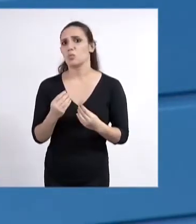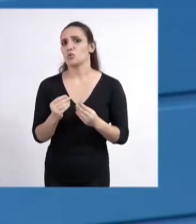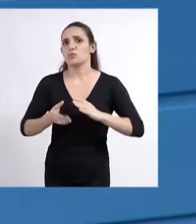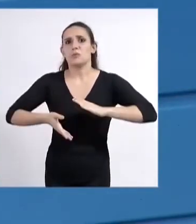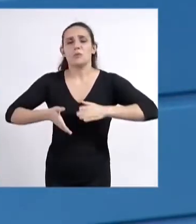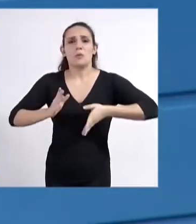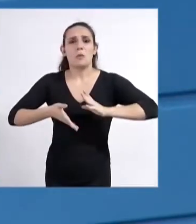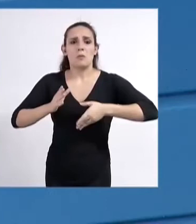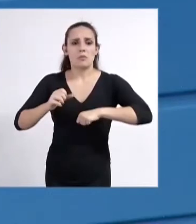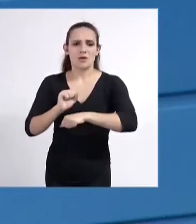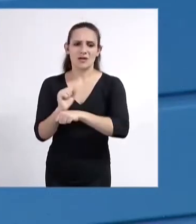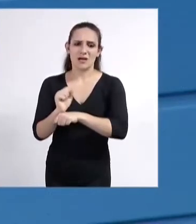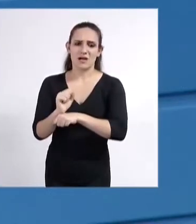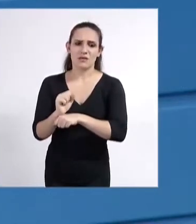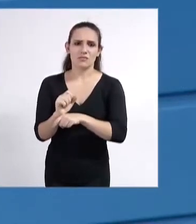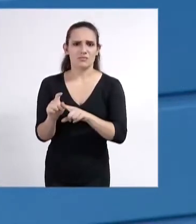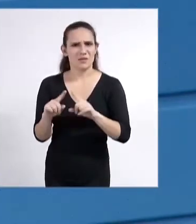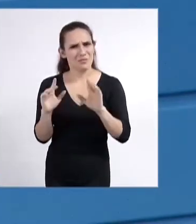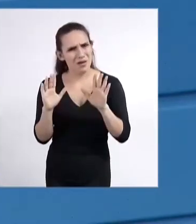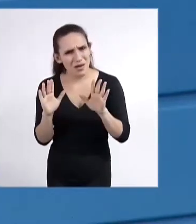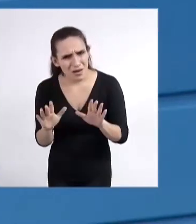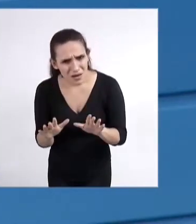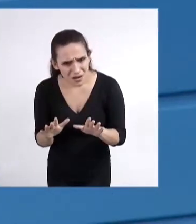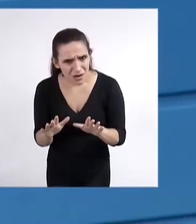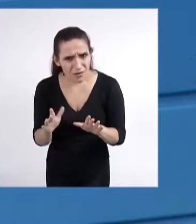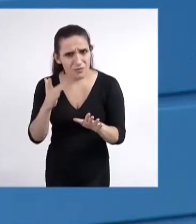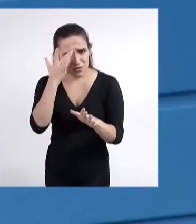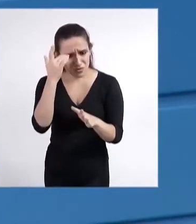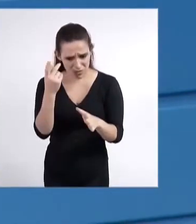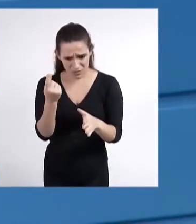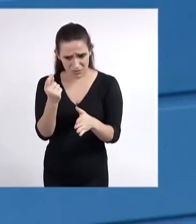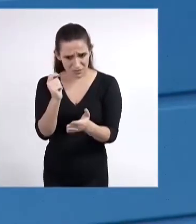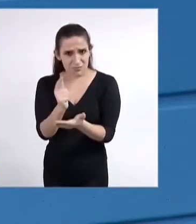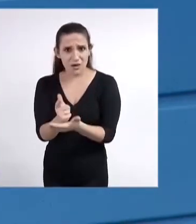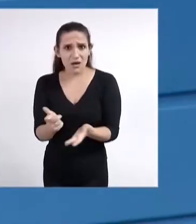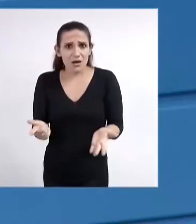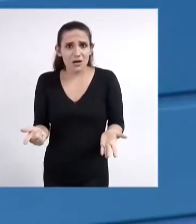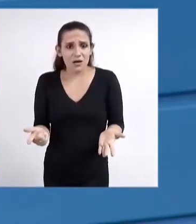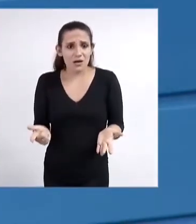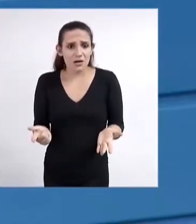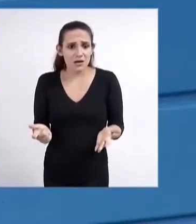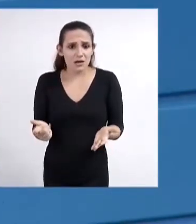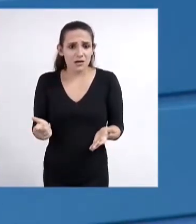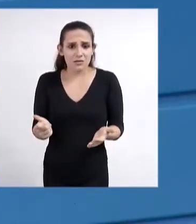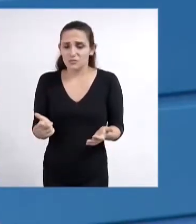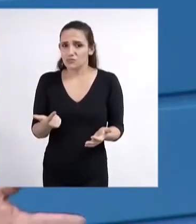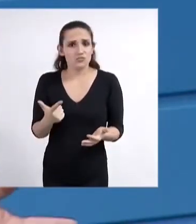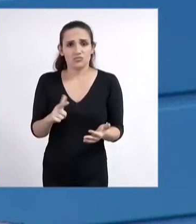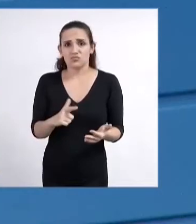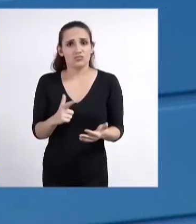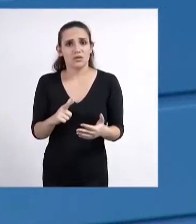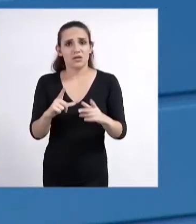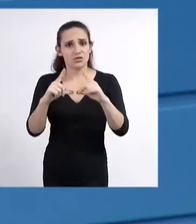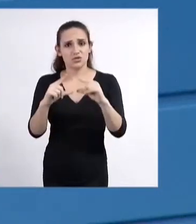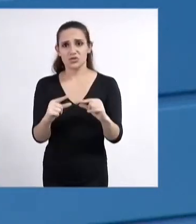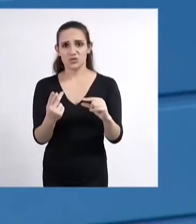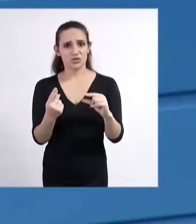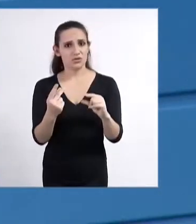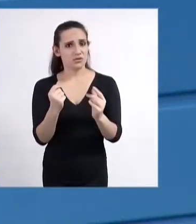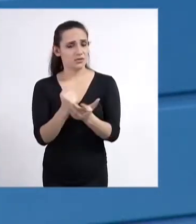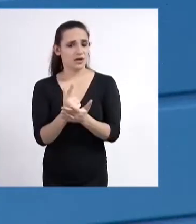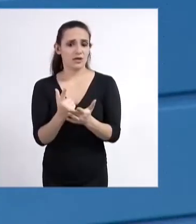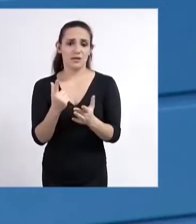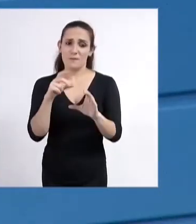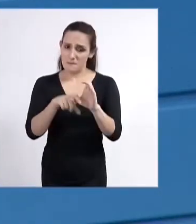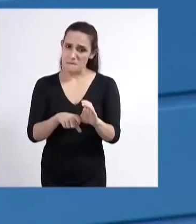têm a resposta. Só que o cidadão, ao passar no pedágio, ele não sofreu nenhum reflexo da diminuição do pedágio, ele